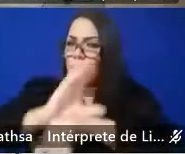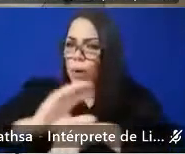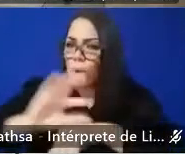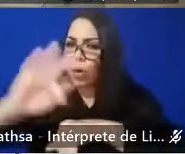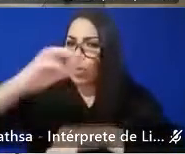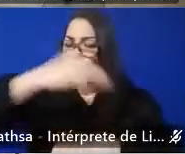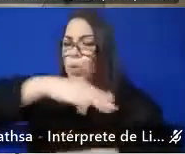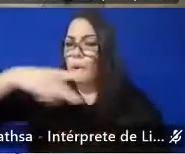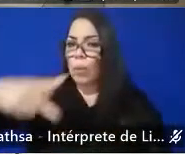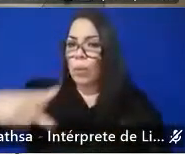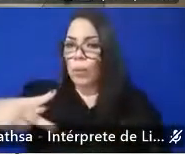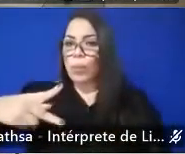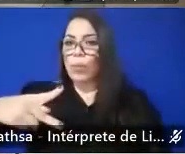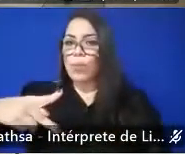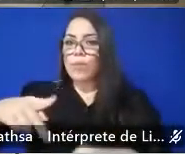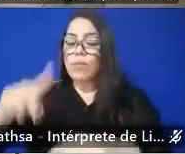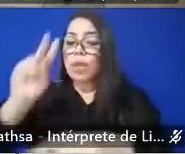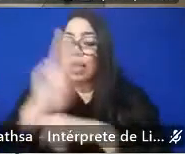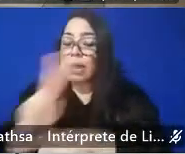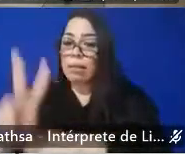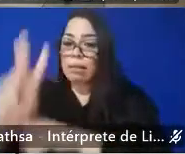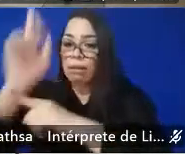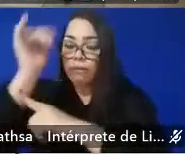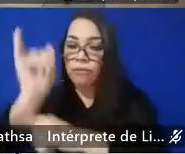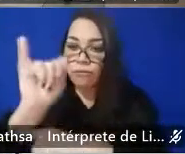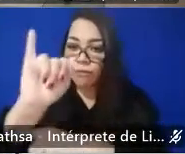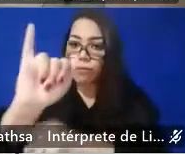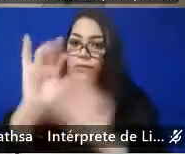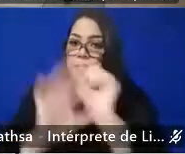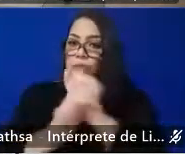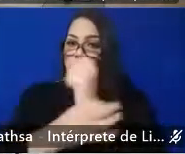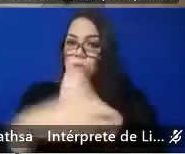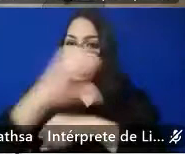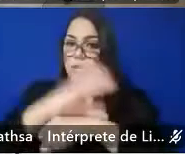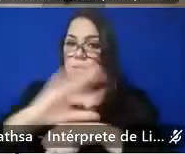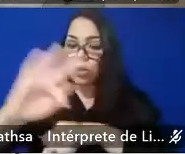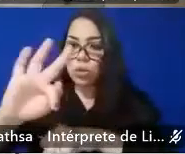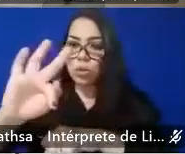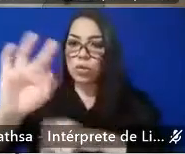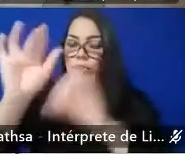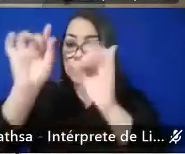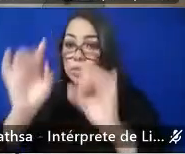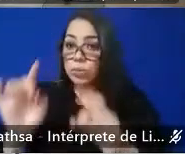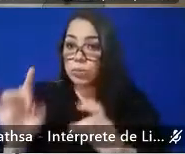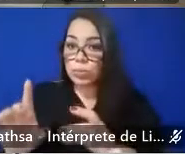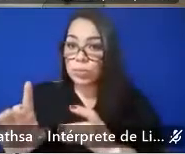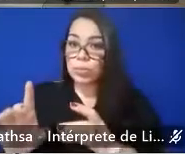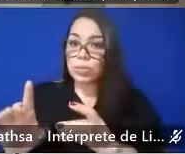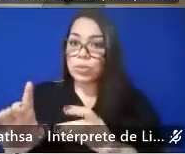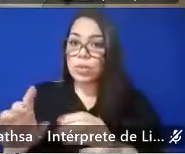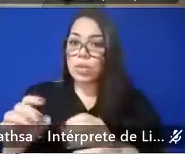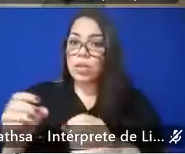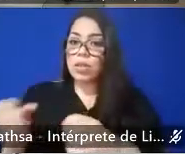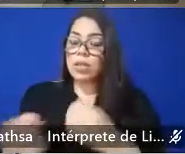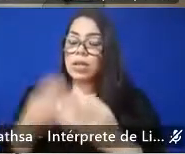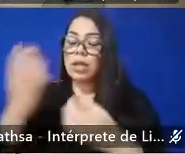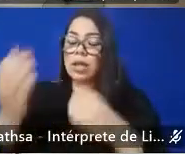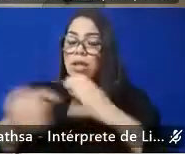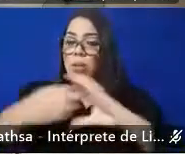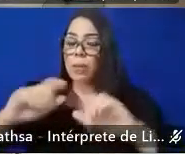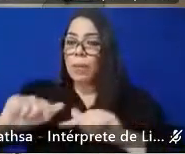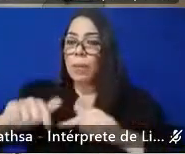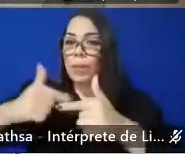na defesa dos direitos das garantias constitucionais fundamentais criado práticas e modelos que possam contribuir